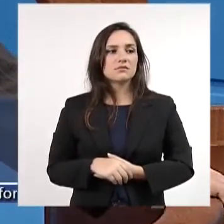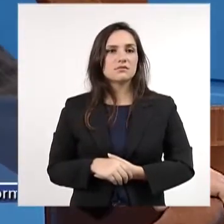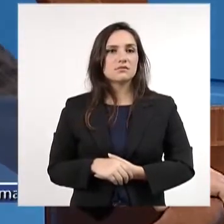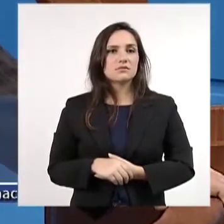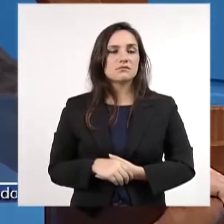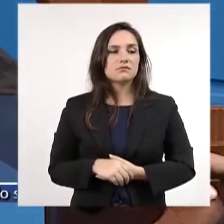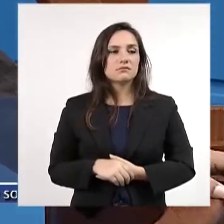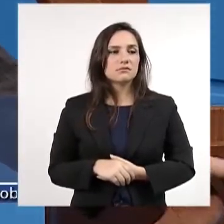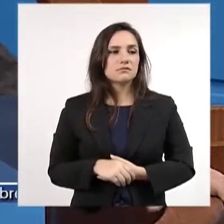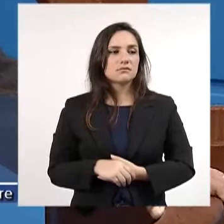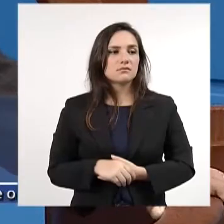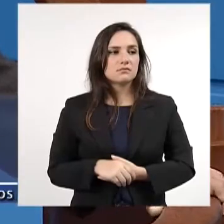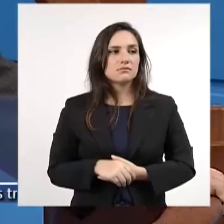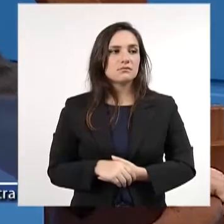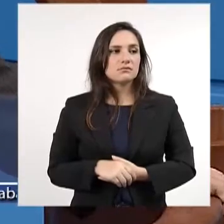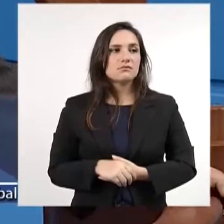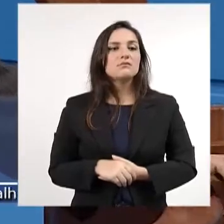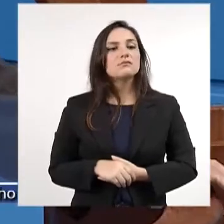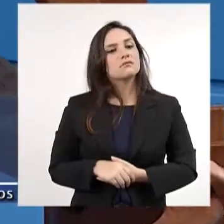dar destaque,